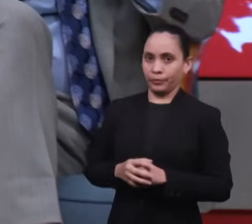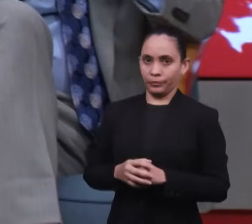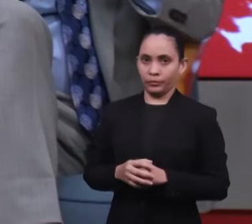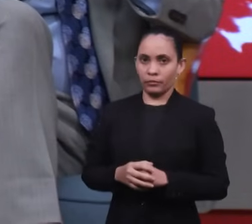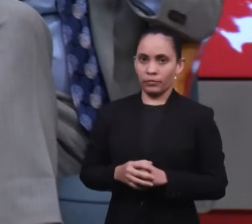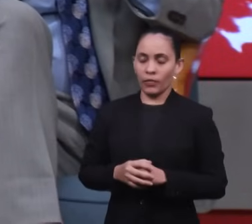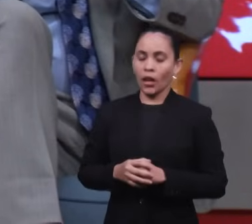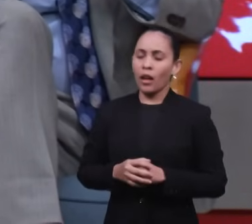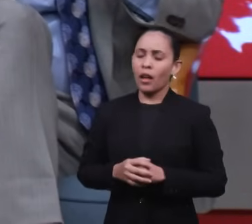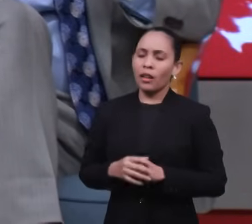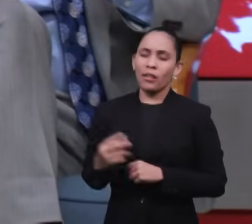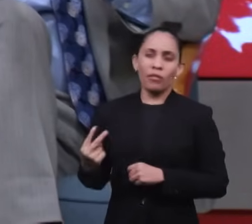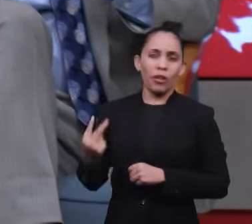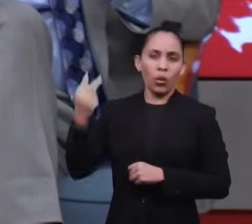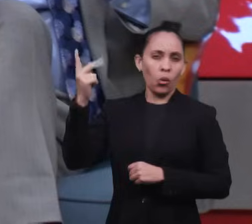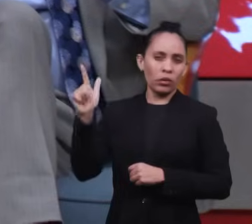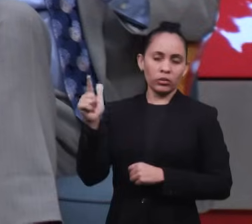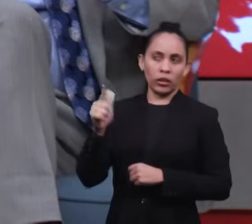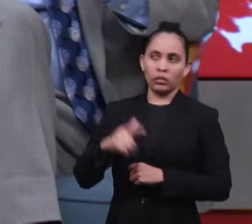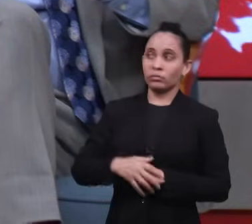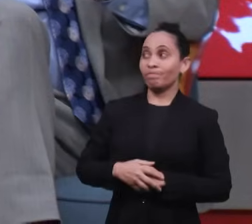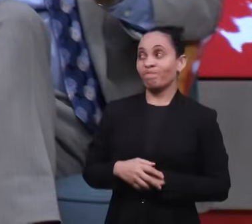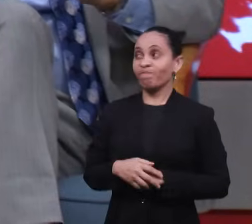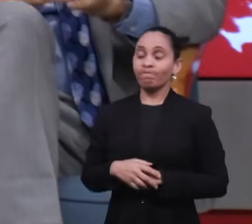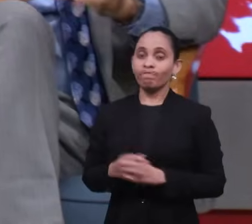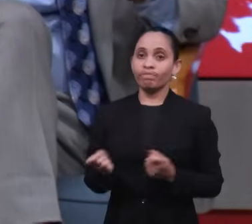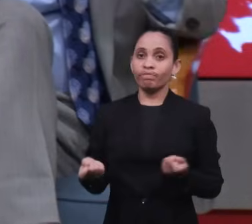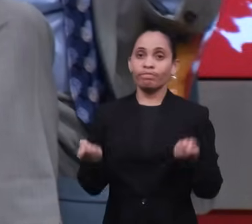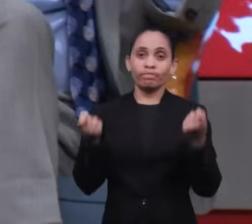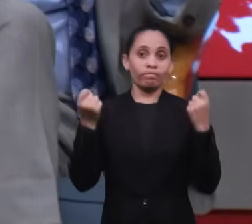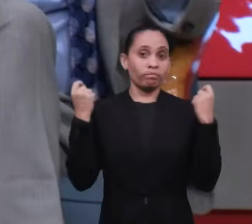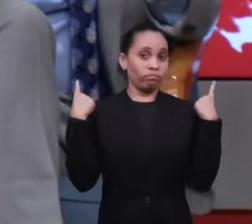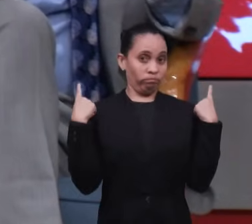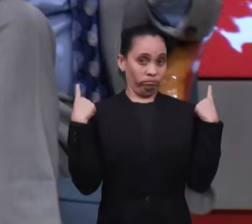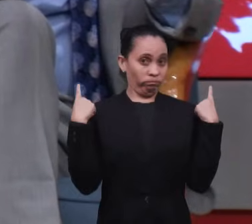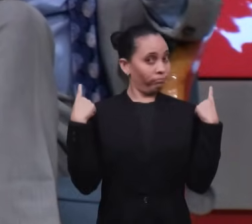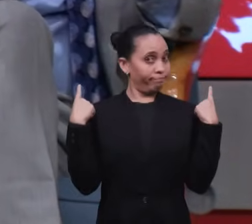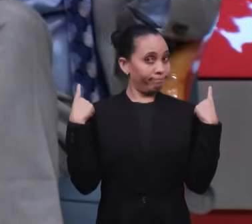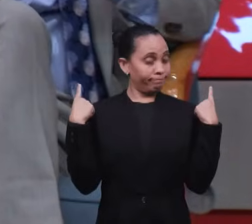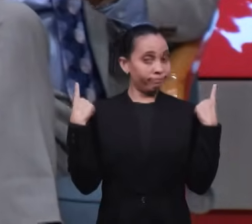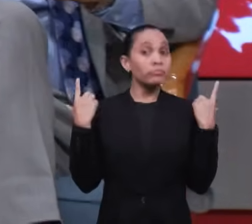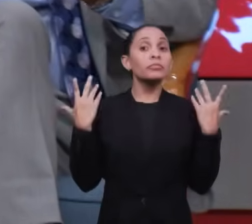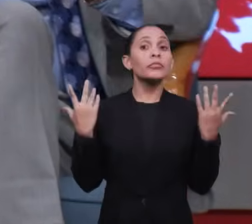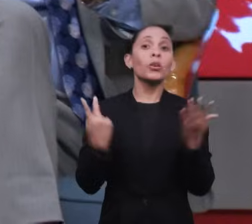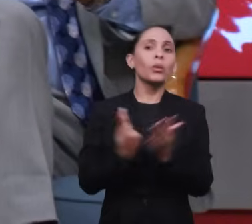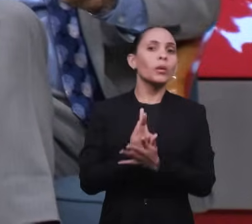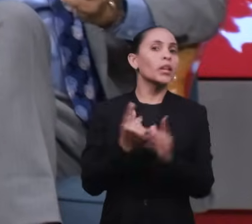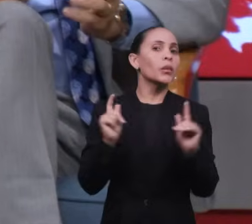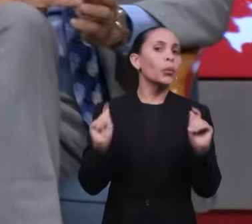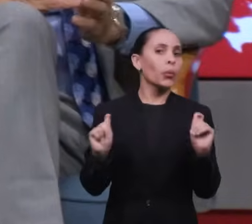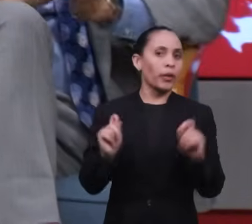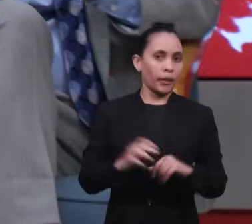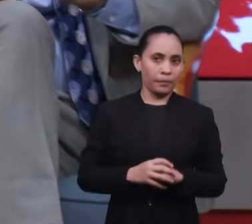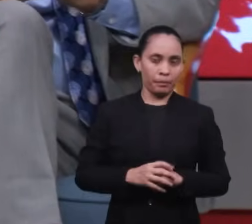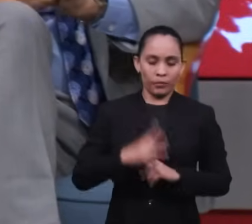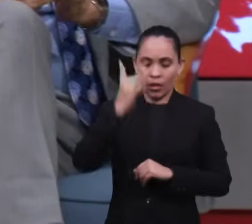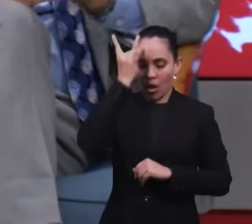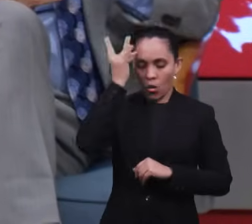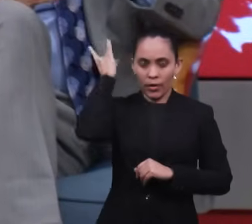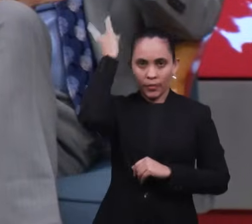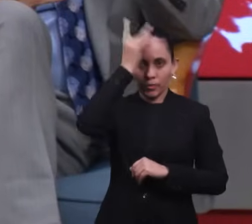você não valoriza isso, ou você não atende a isso. O que